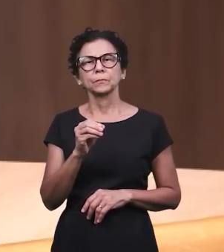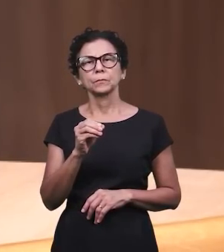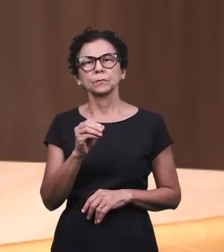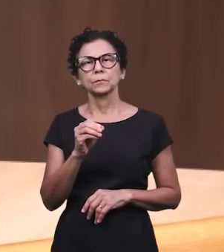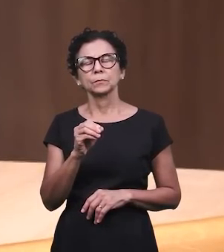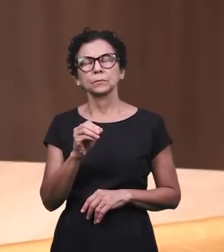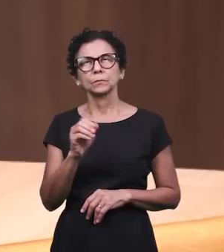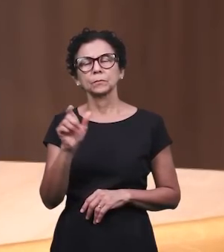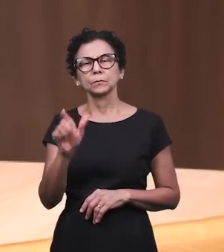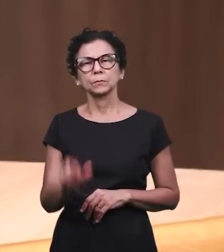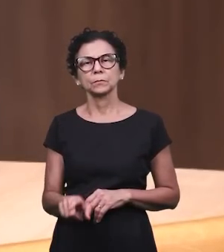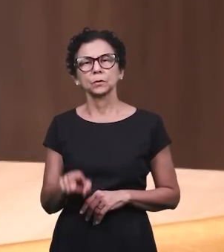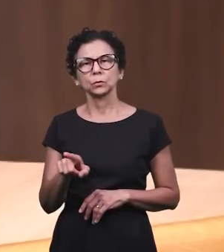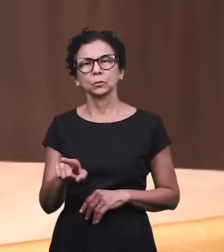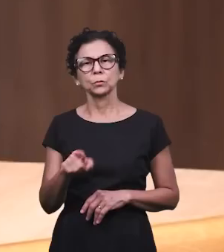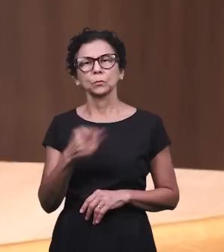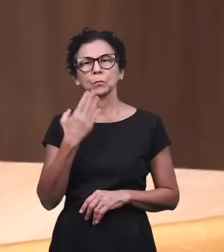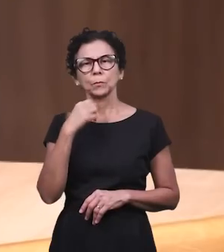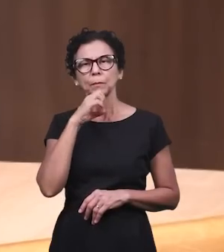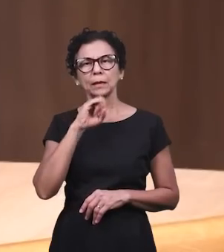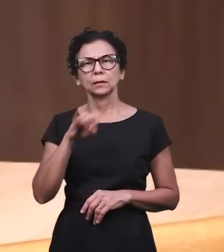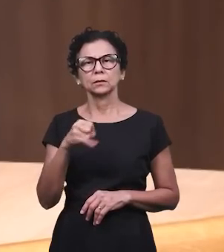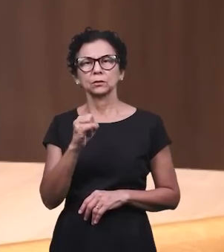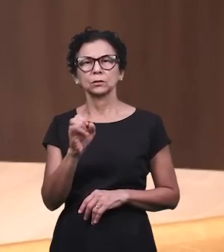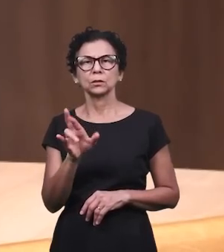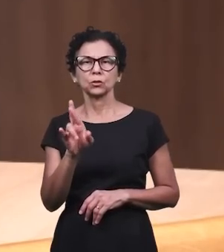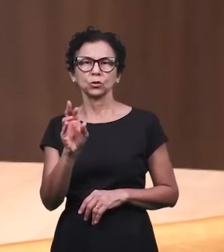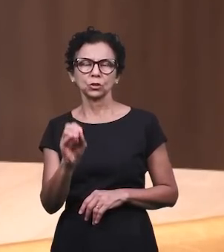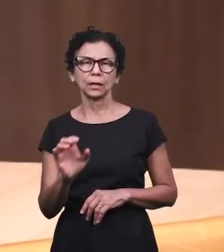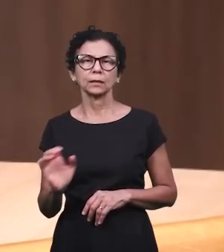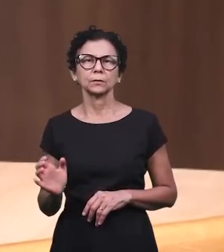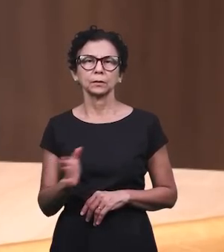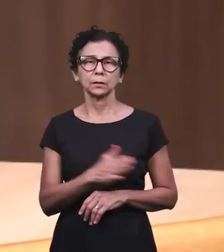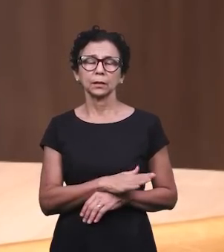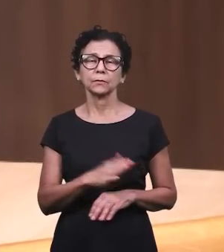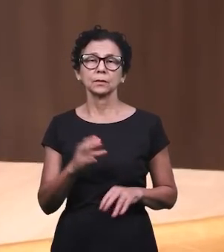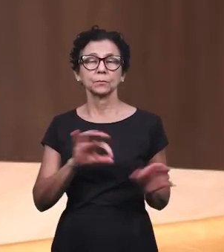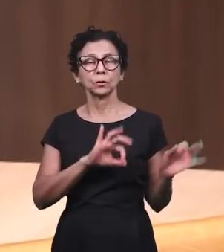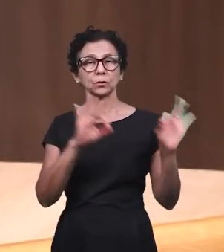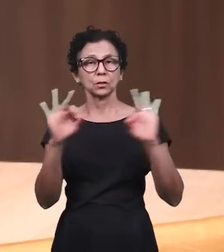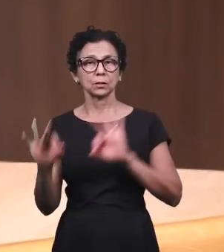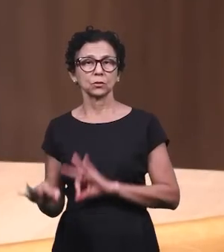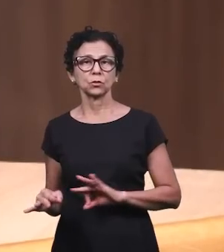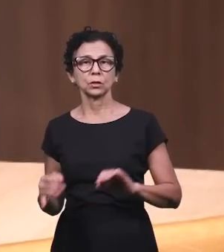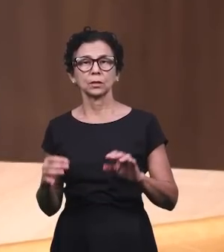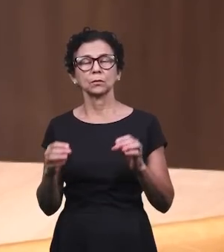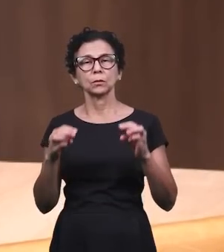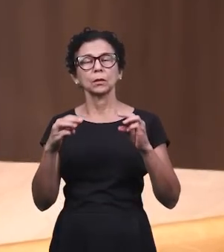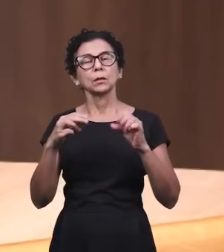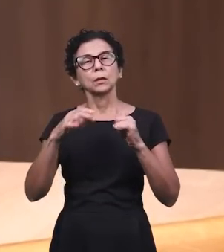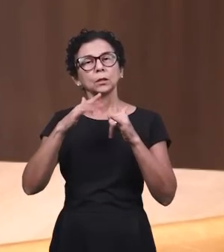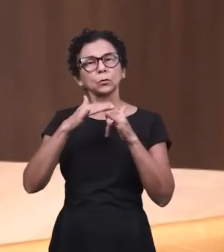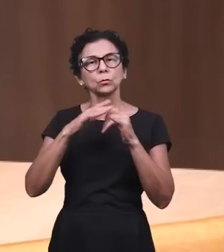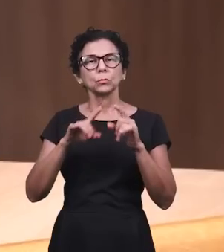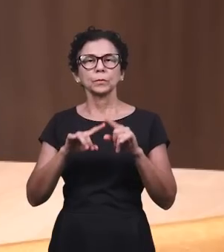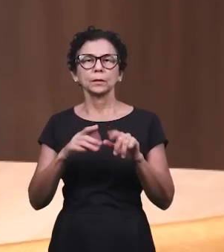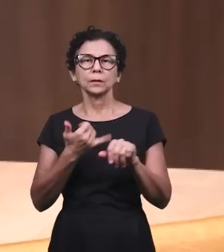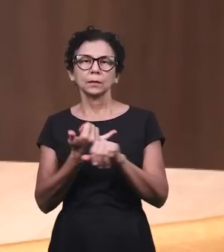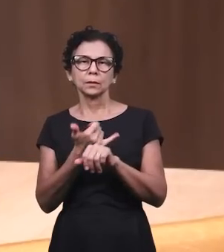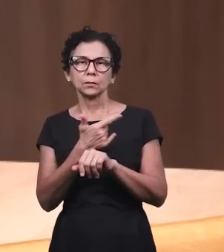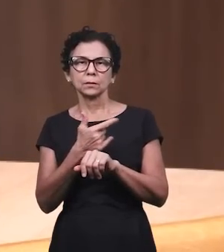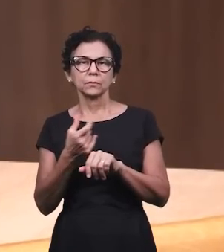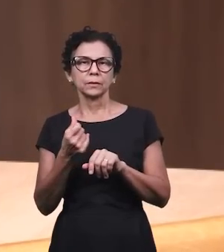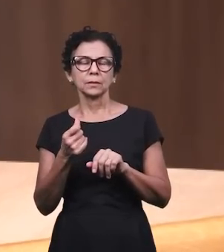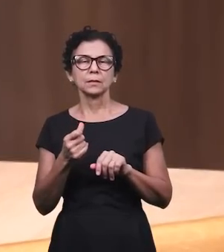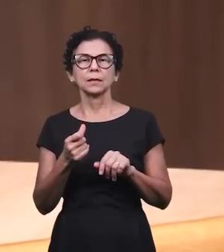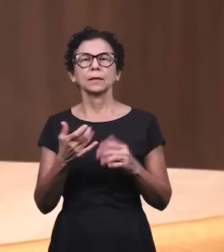Manaim, canal número 126, canal aberto da Embratel. E também estamos transmitindo